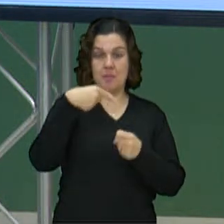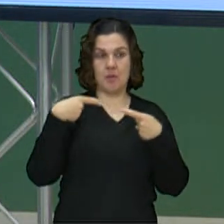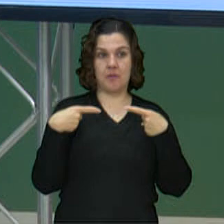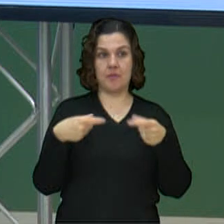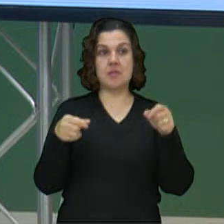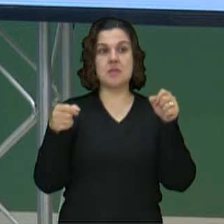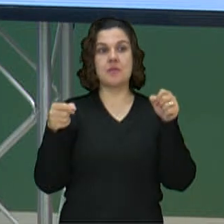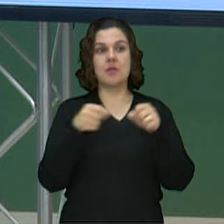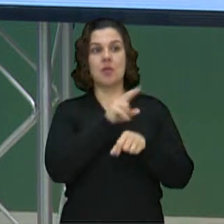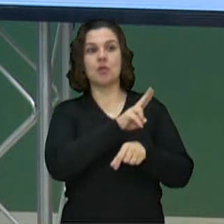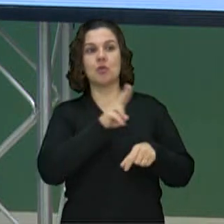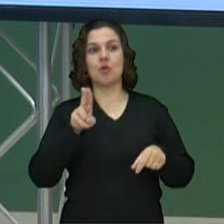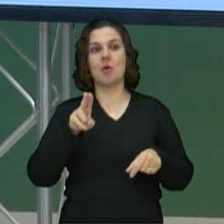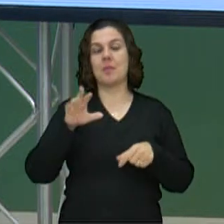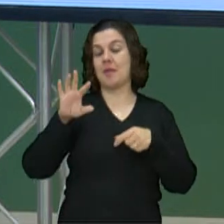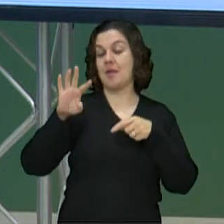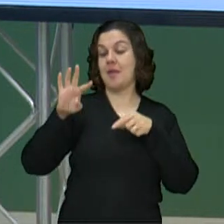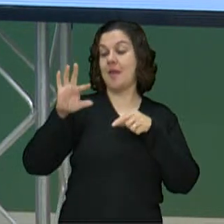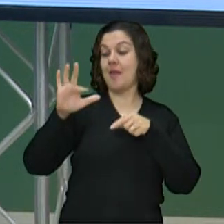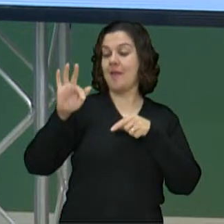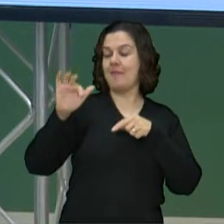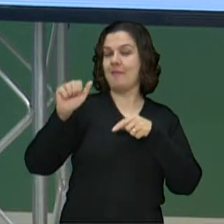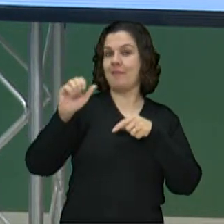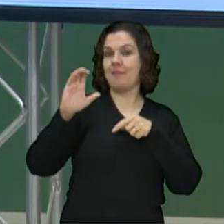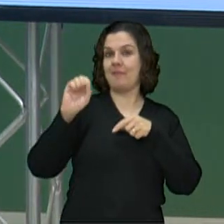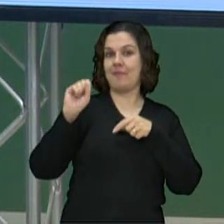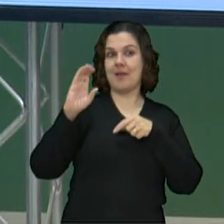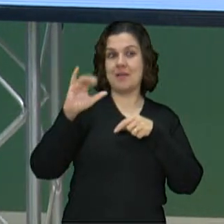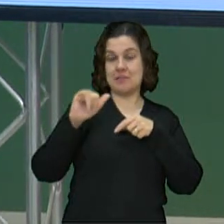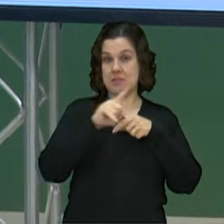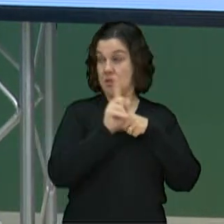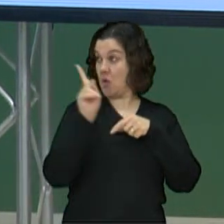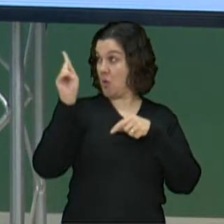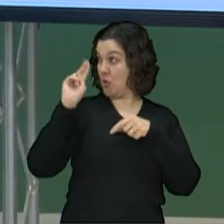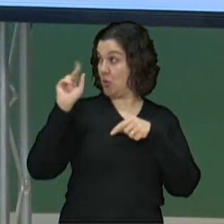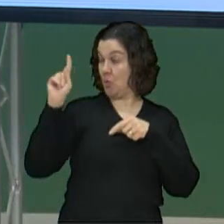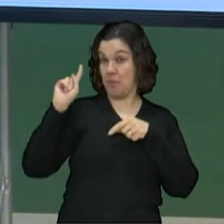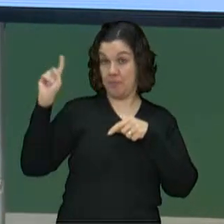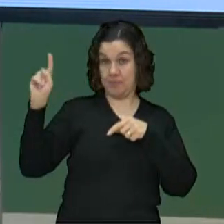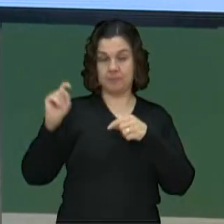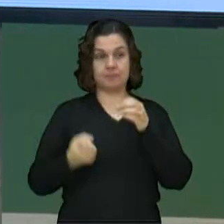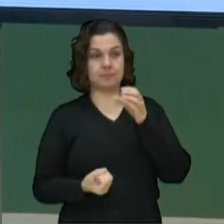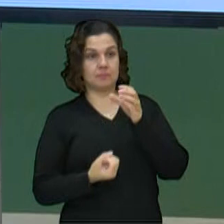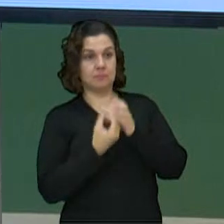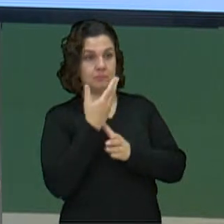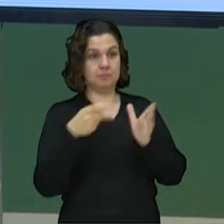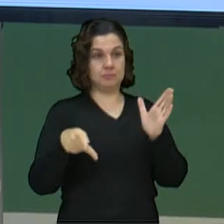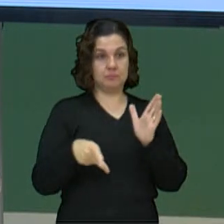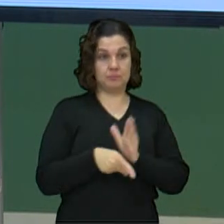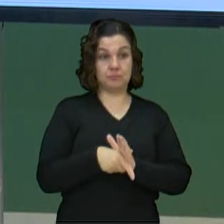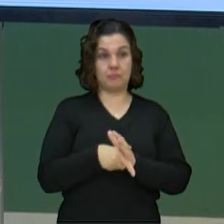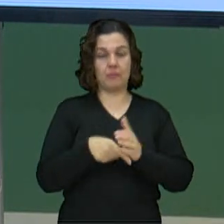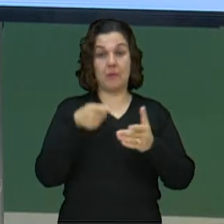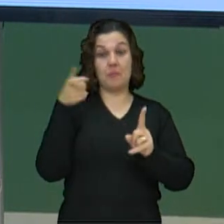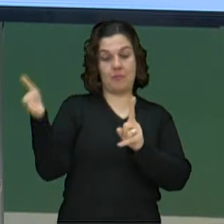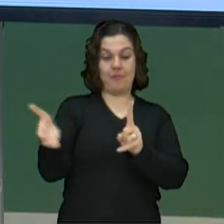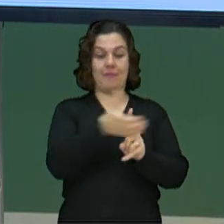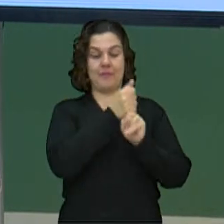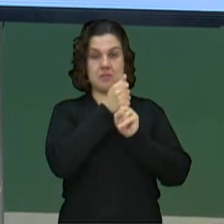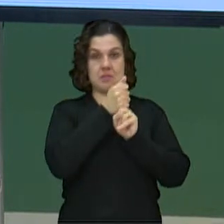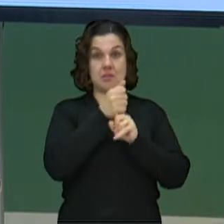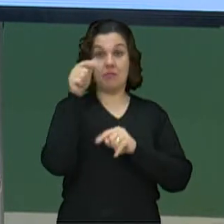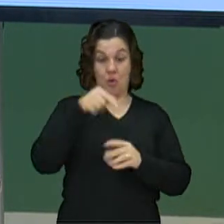os Fatti Italiani di Combattimento, que deu origem ao Partido Fascista. Então é um